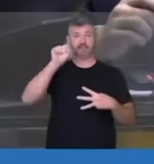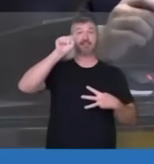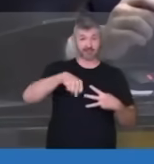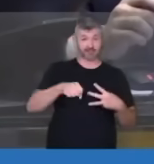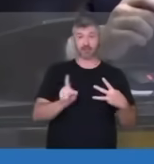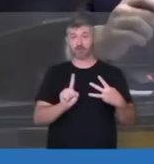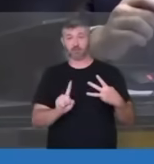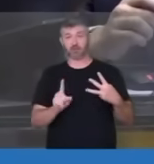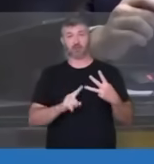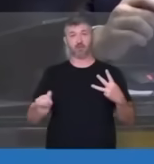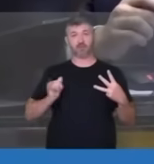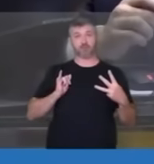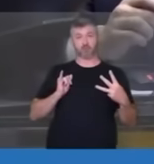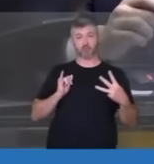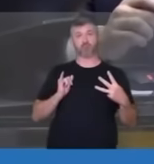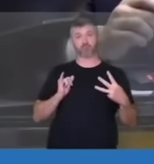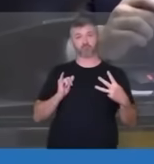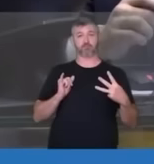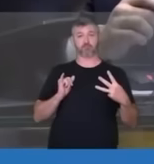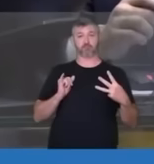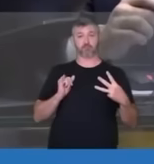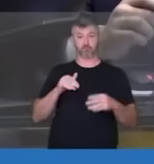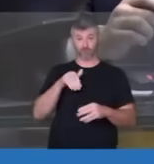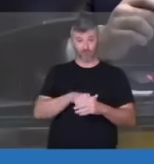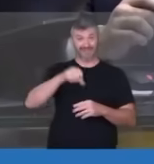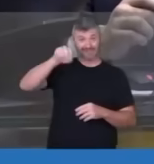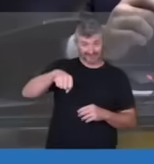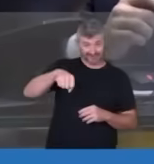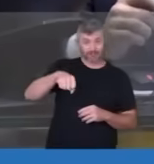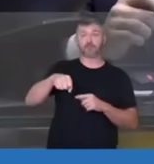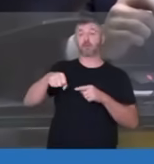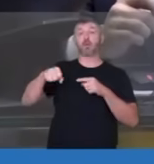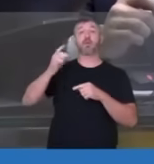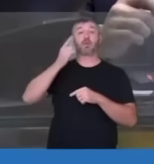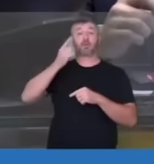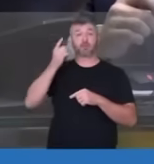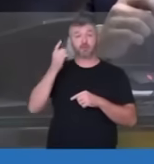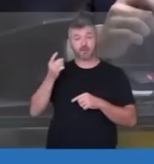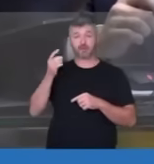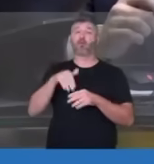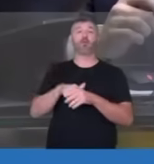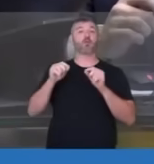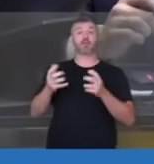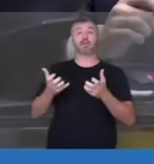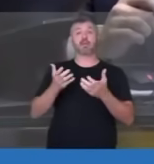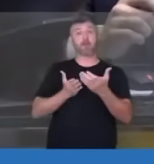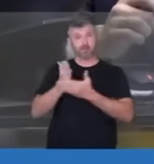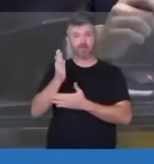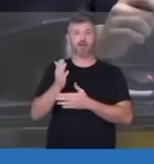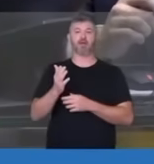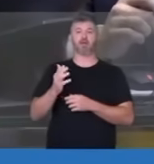não e abstenção. Ao votar sim, o parlamentar estará votando pela aprovação